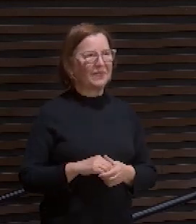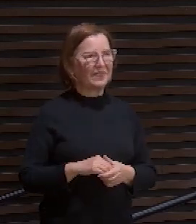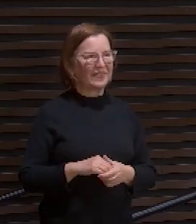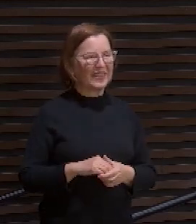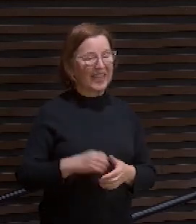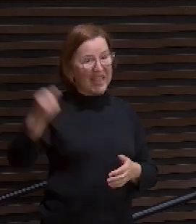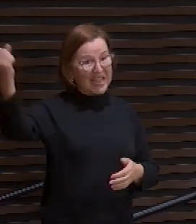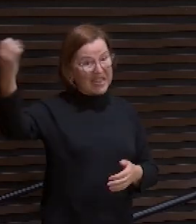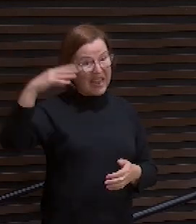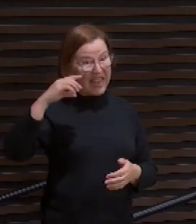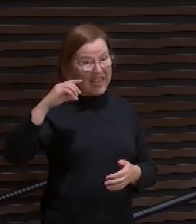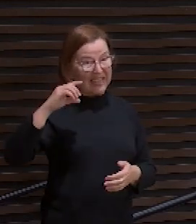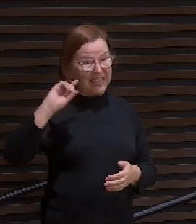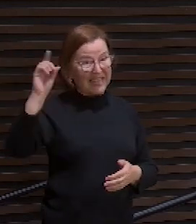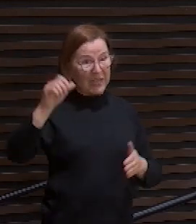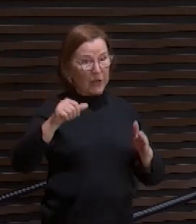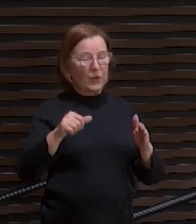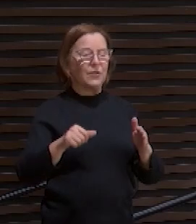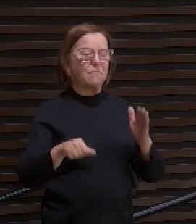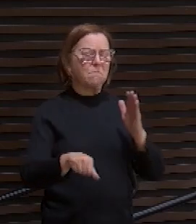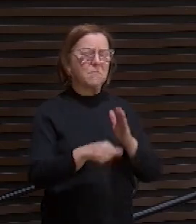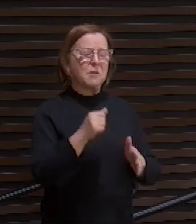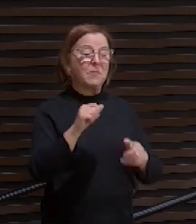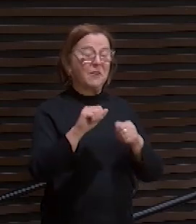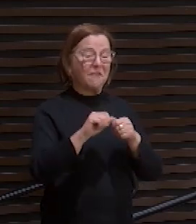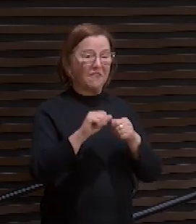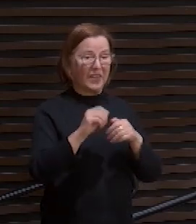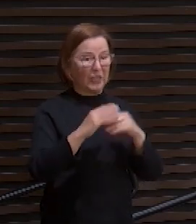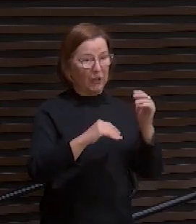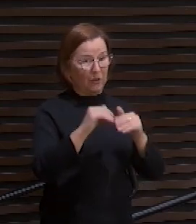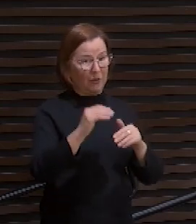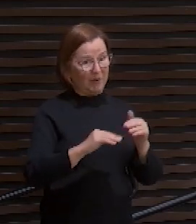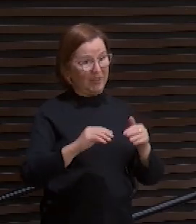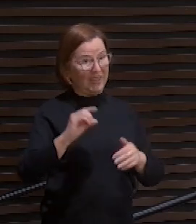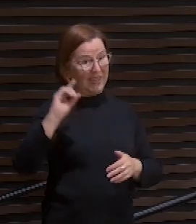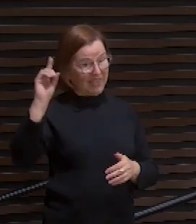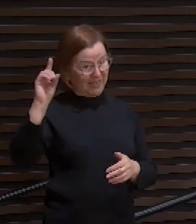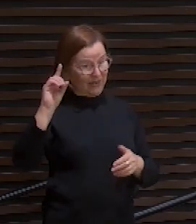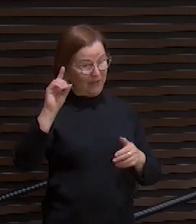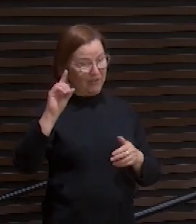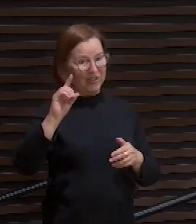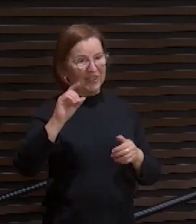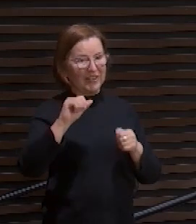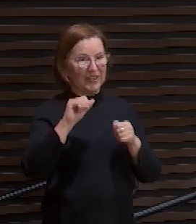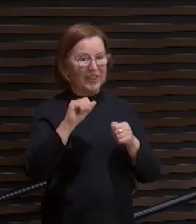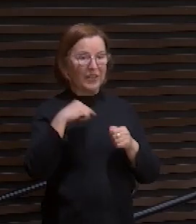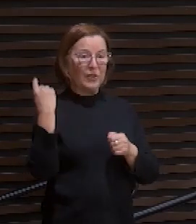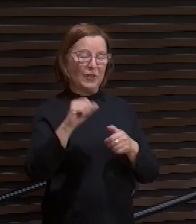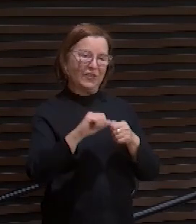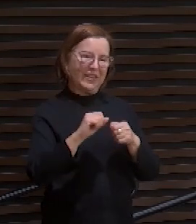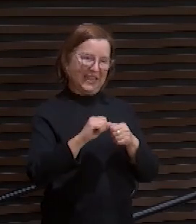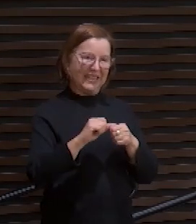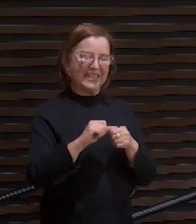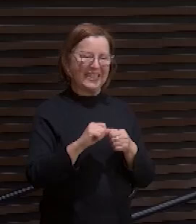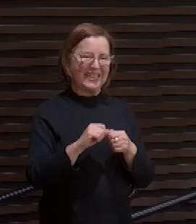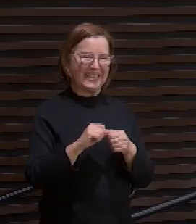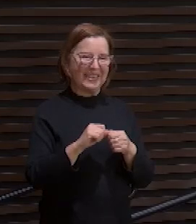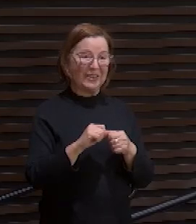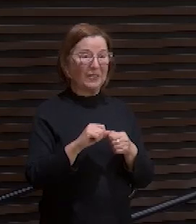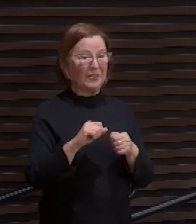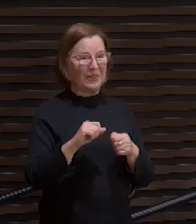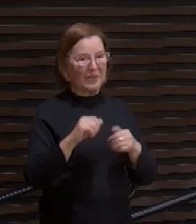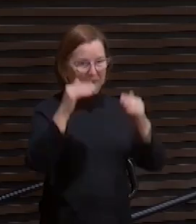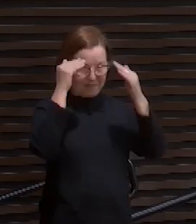Graça é Deus primeiro fazendo e Deus no meio nos fazendo fazer, para que toda a